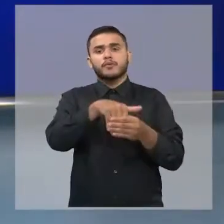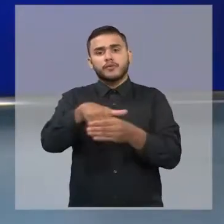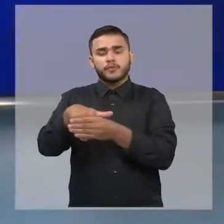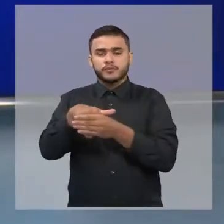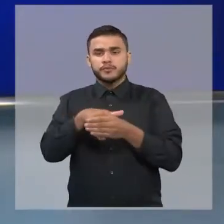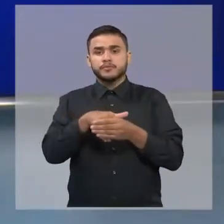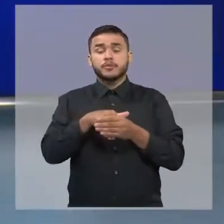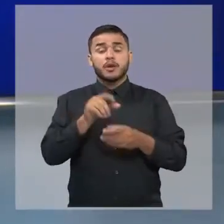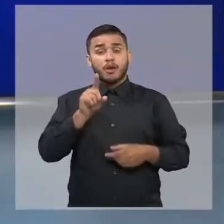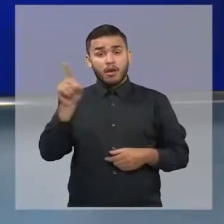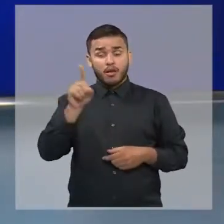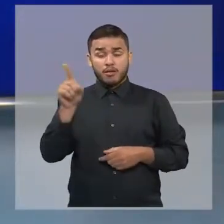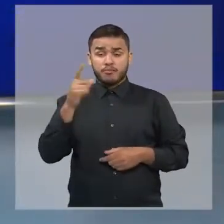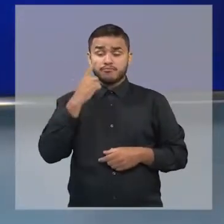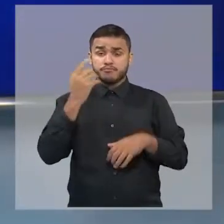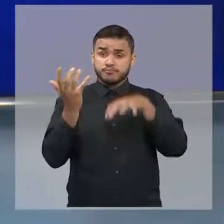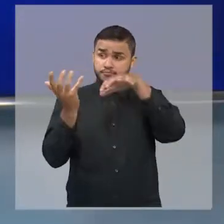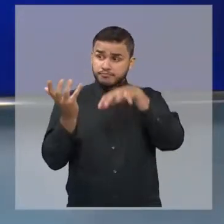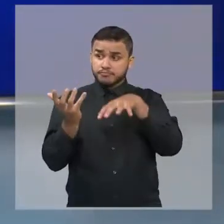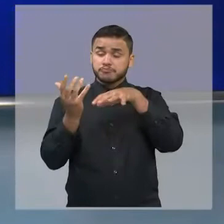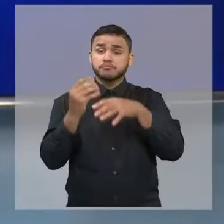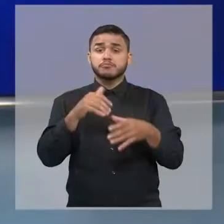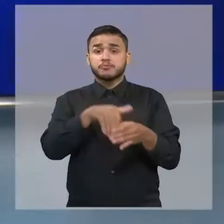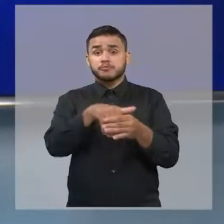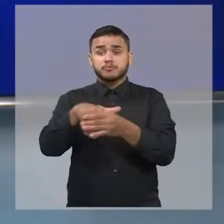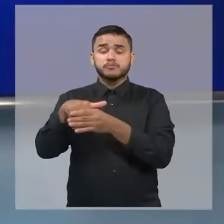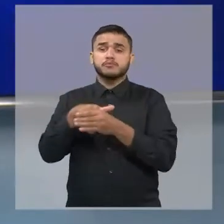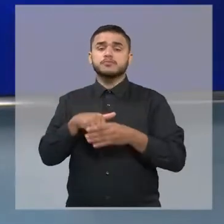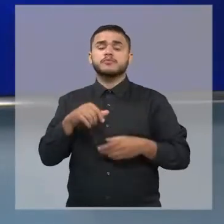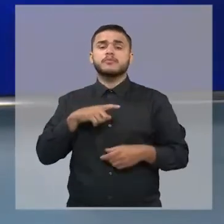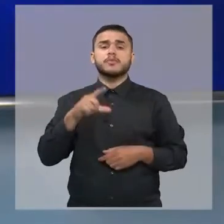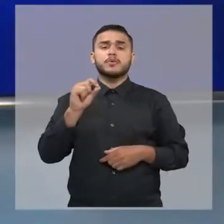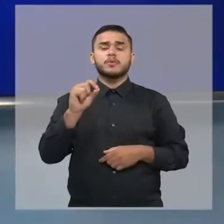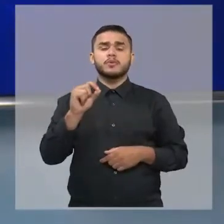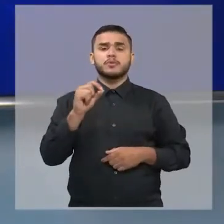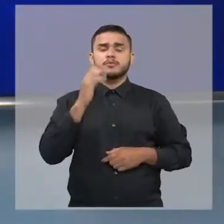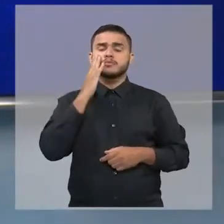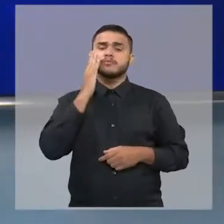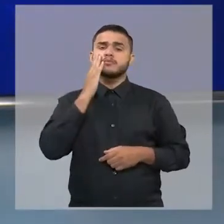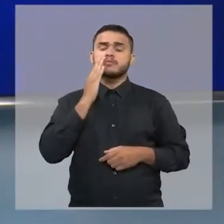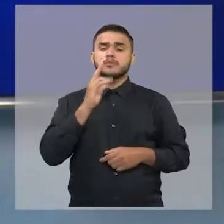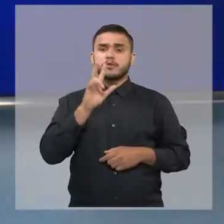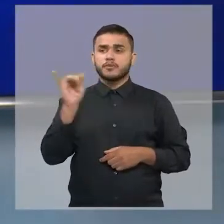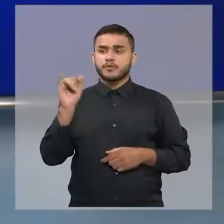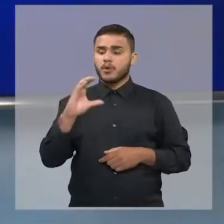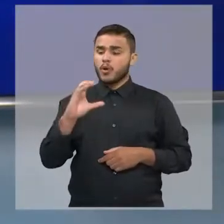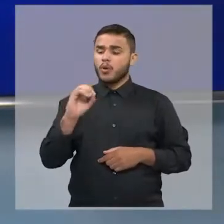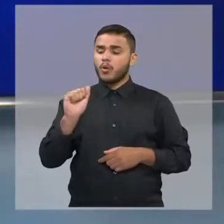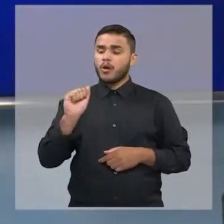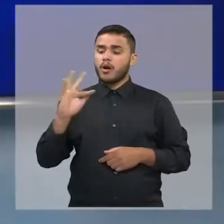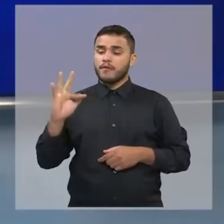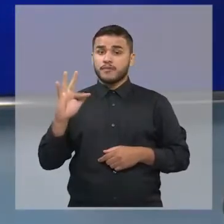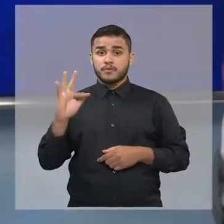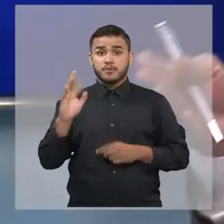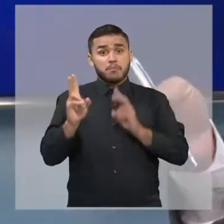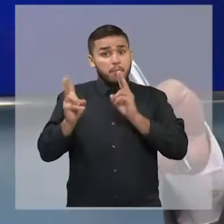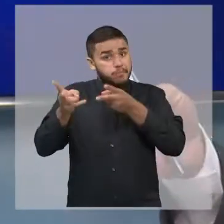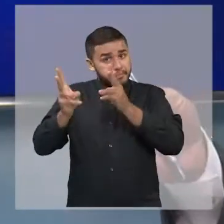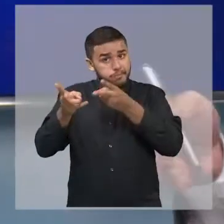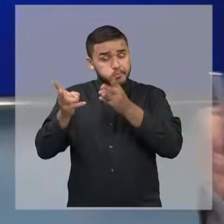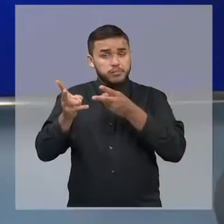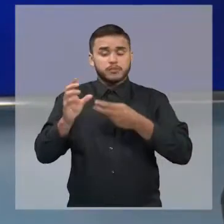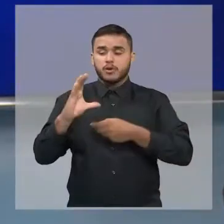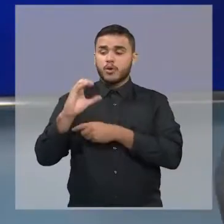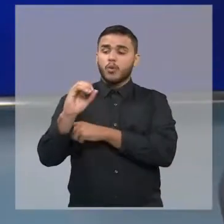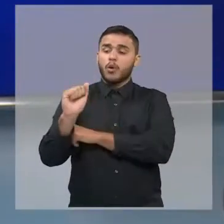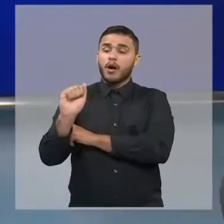votação no Congresso Nacional. E dentre essas medidas estava a transferência do COAF, aliás, a manutenção do